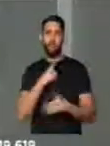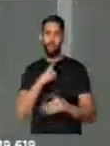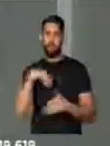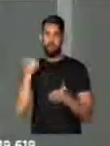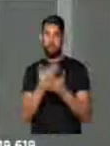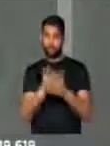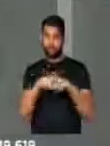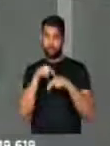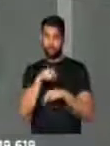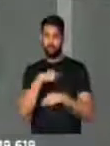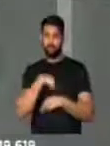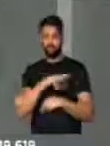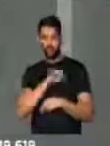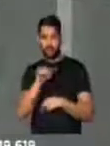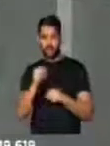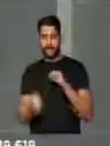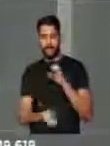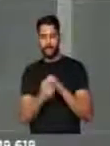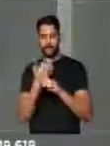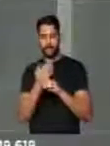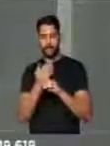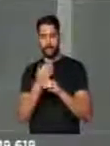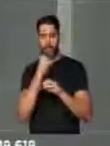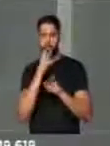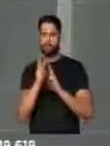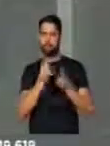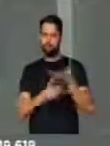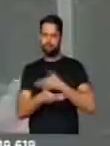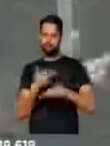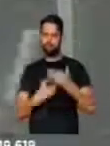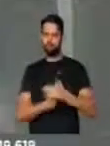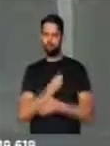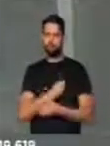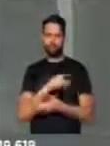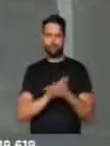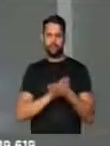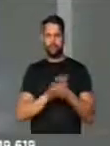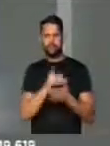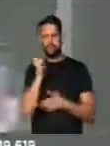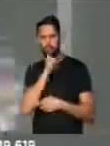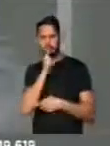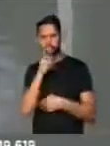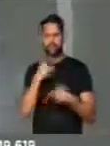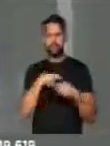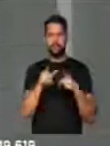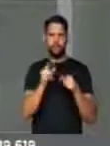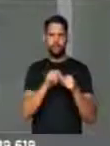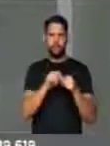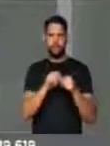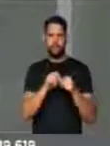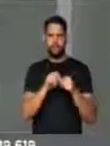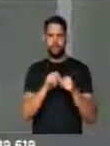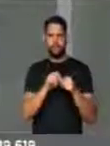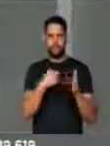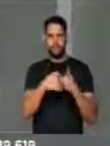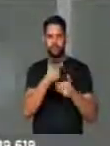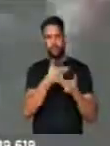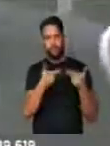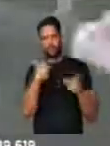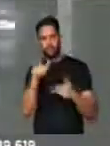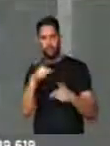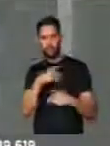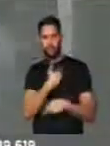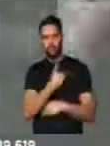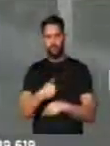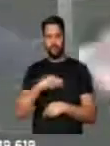dessa forma que nós vamos constituir uma boa relação, não nas ilações, não no resgate de outrora do